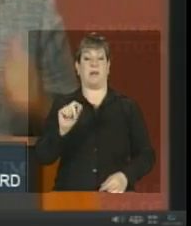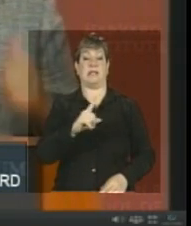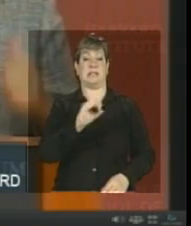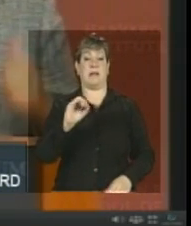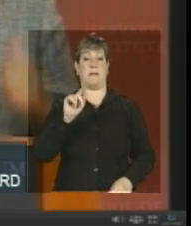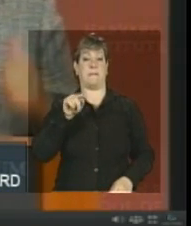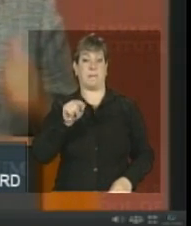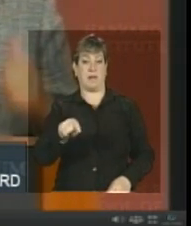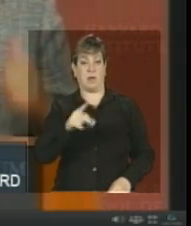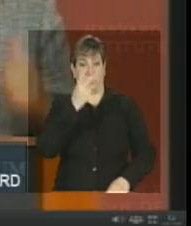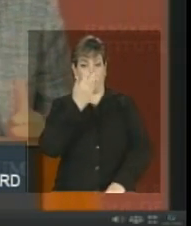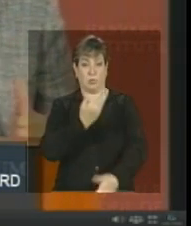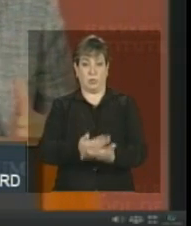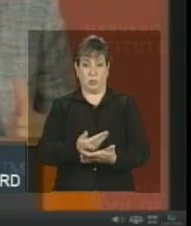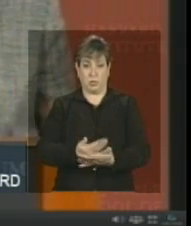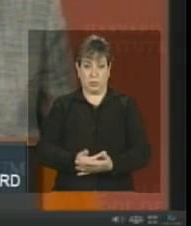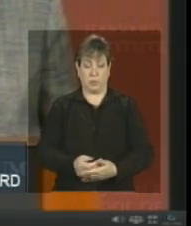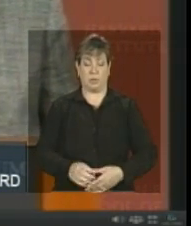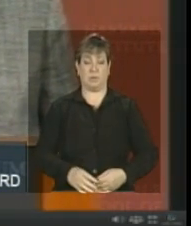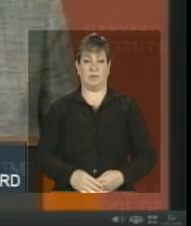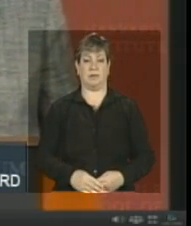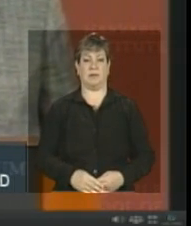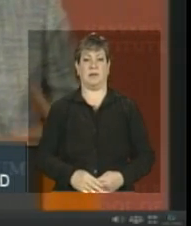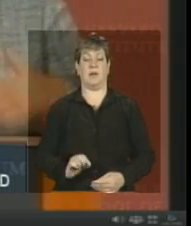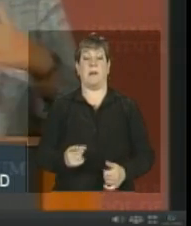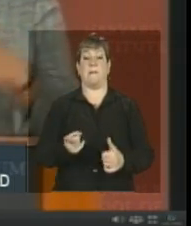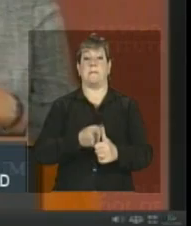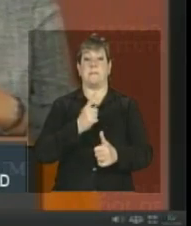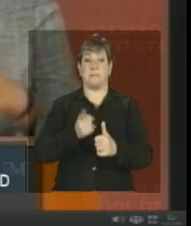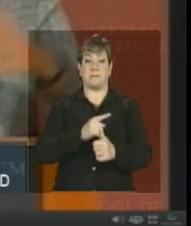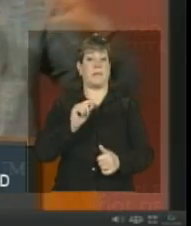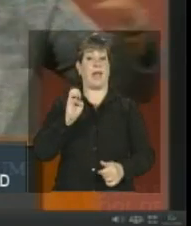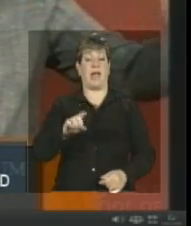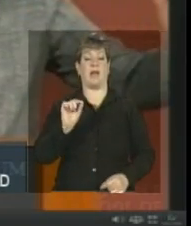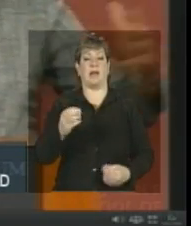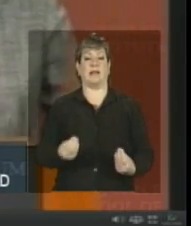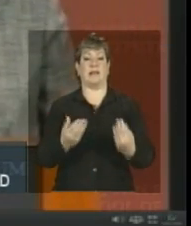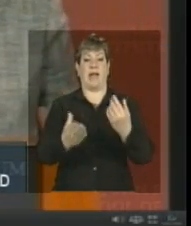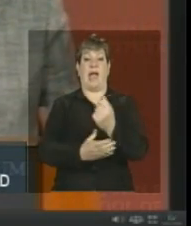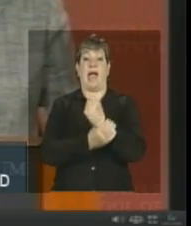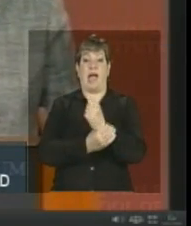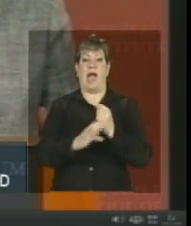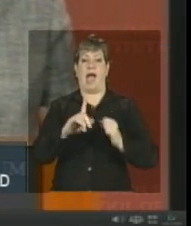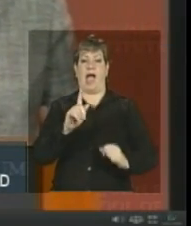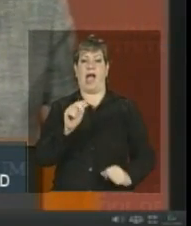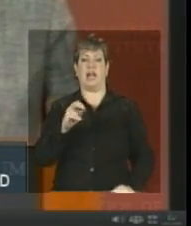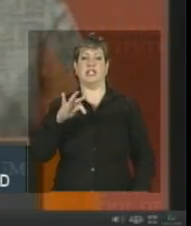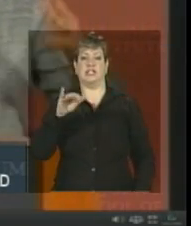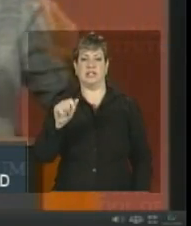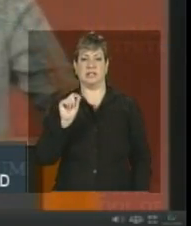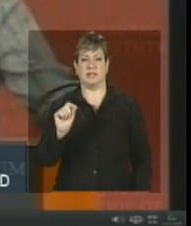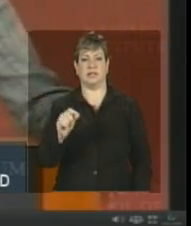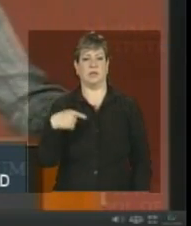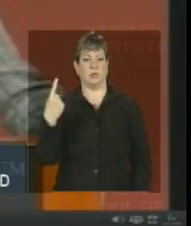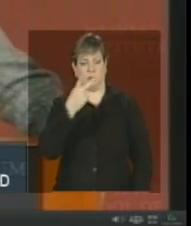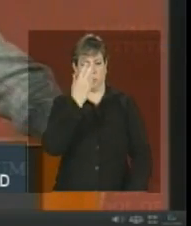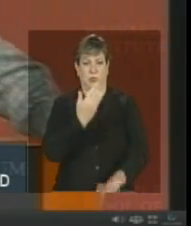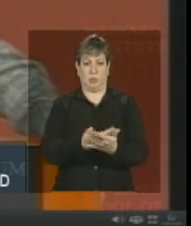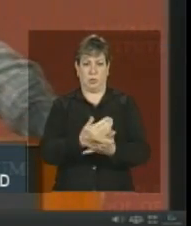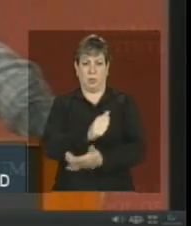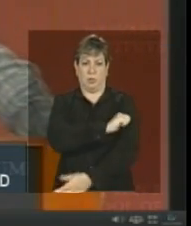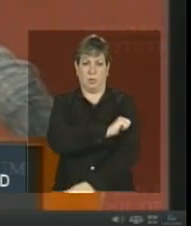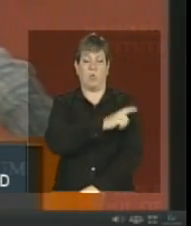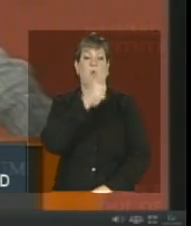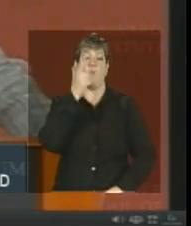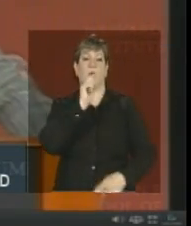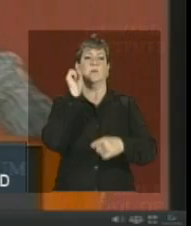interessa. Primeiro, é garantir que estudantes tenham acesso às melhores